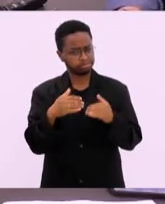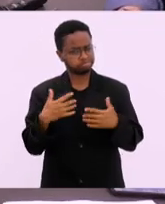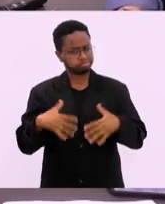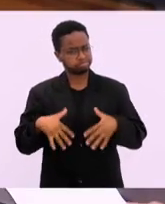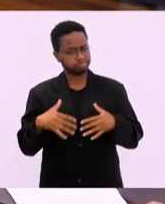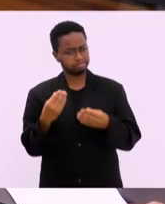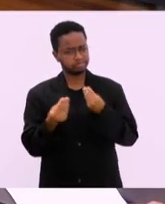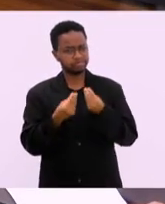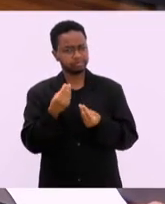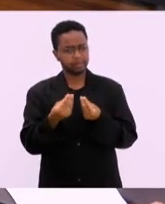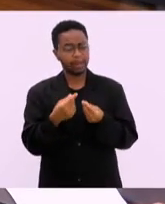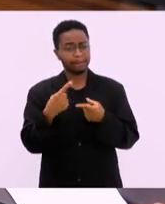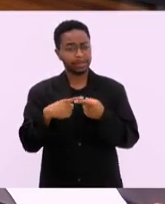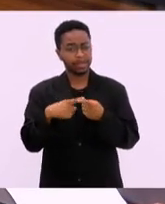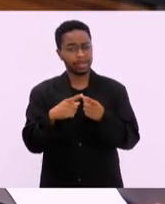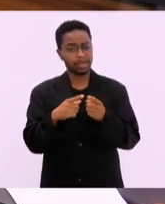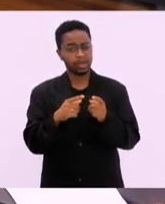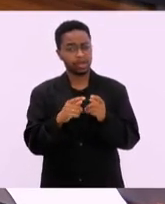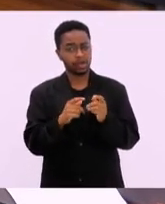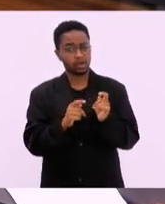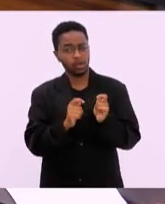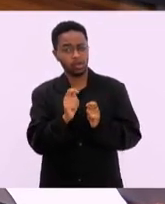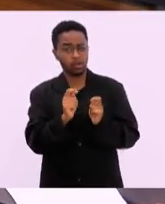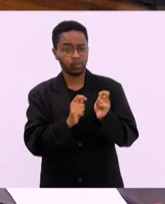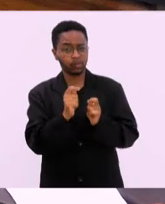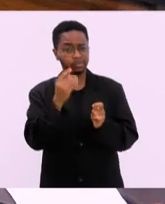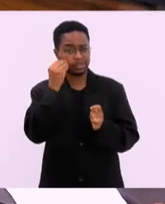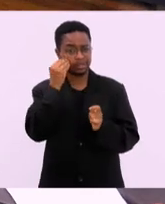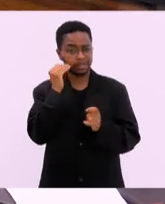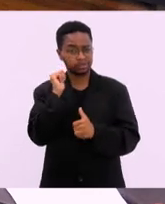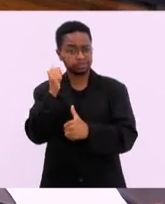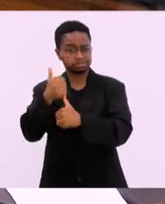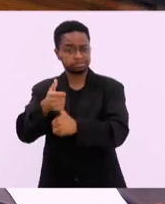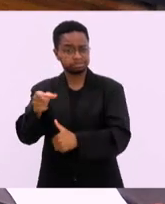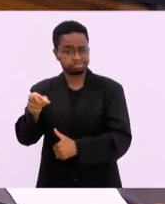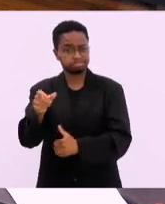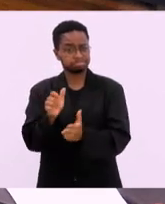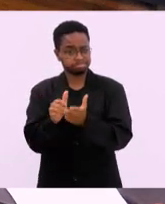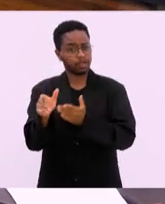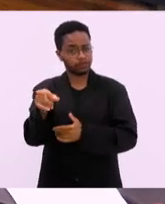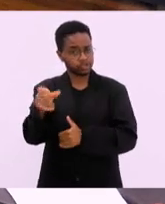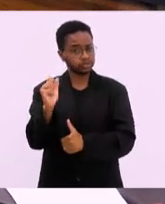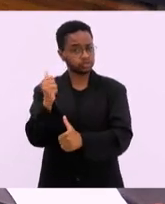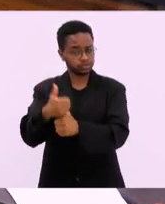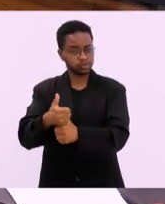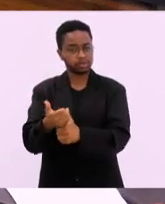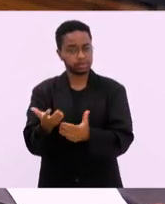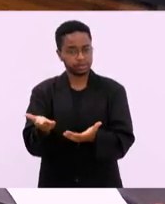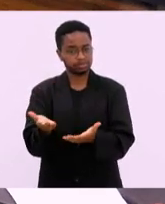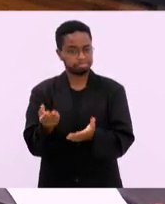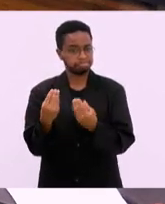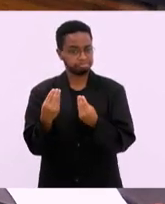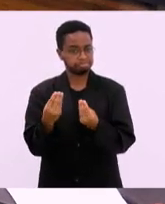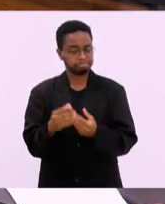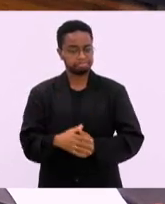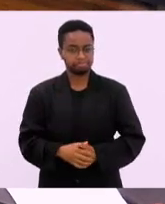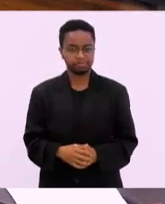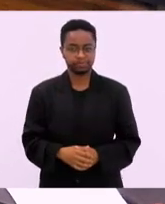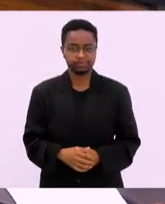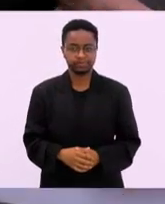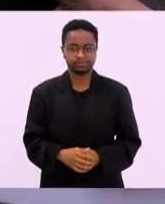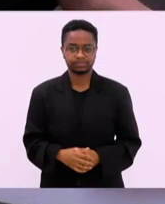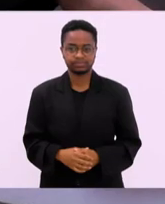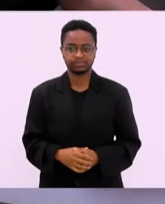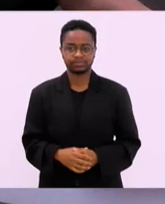sua exoneração de líder do governo há uns dias atrás para ele assumir esse posto. Sério, Luiz Paulo? Para Vossa Excelência, eu abro mão.